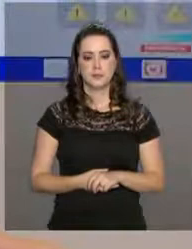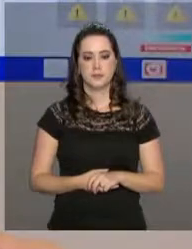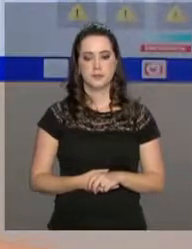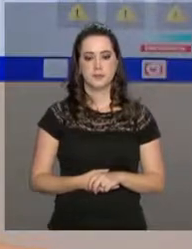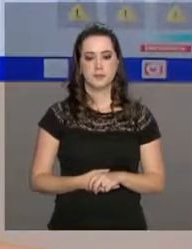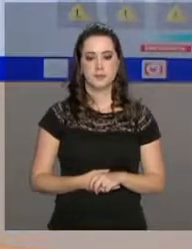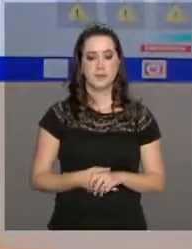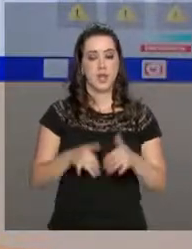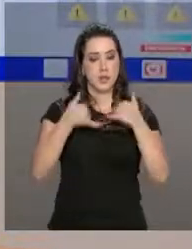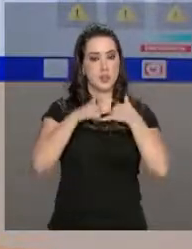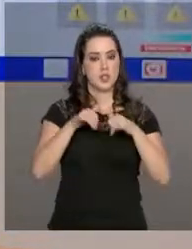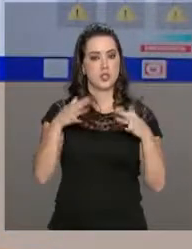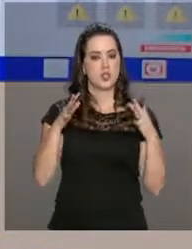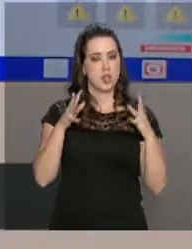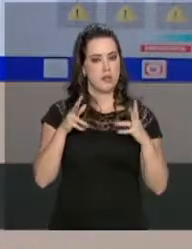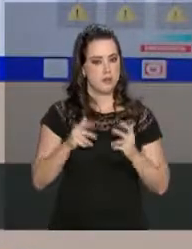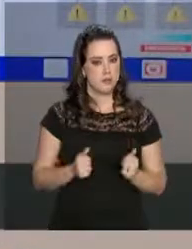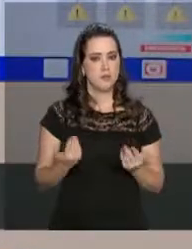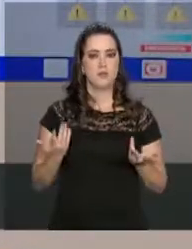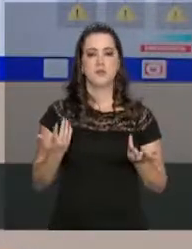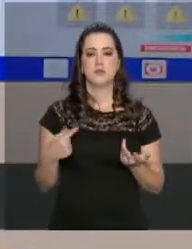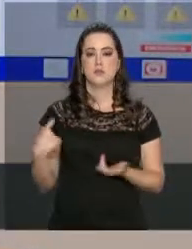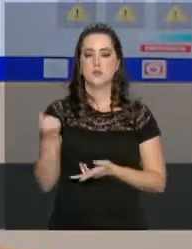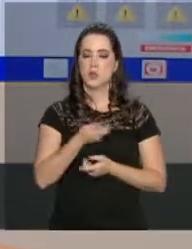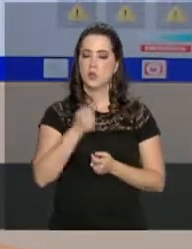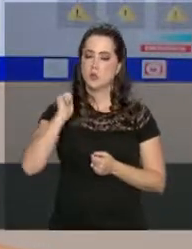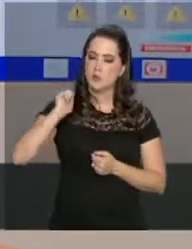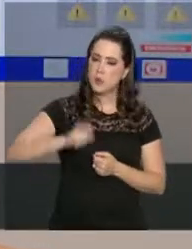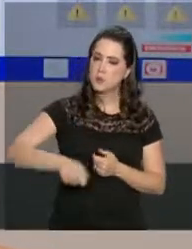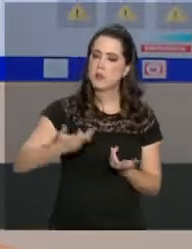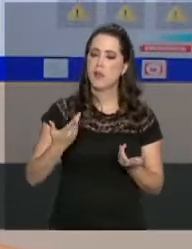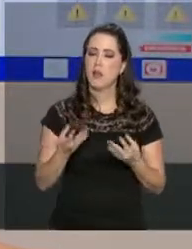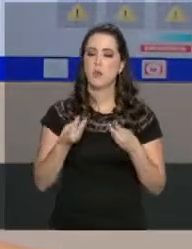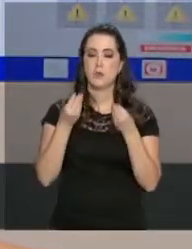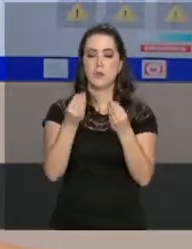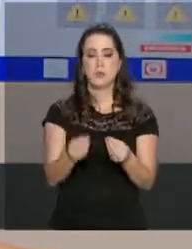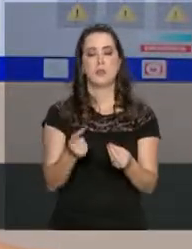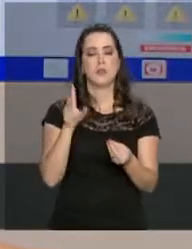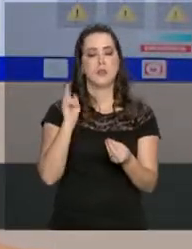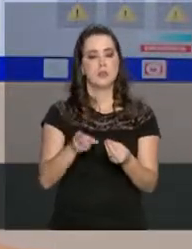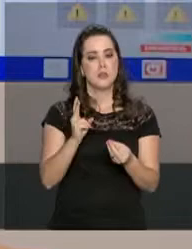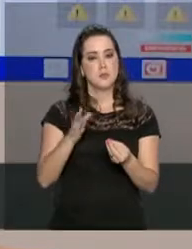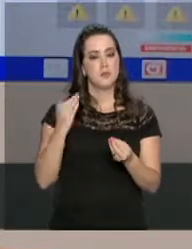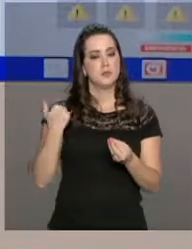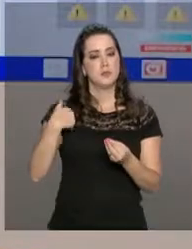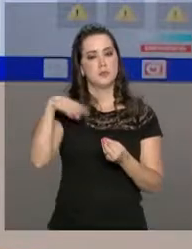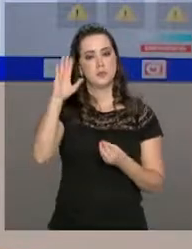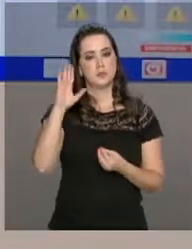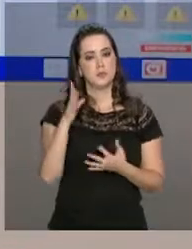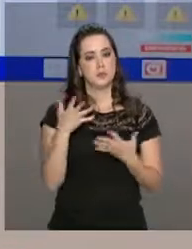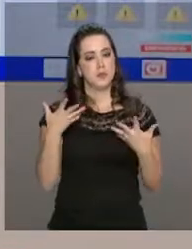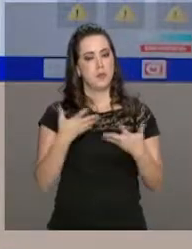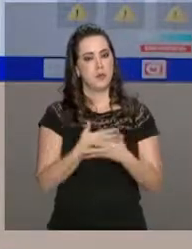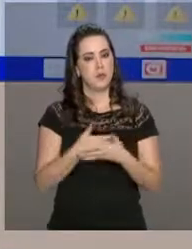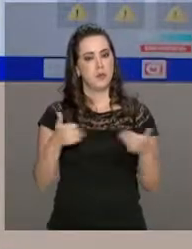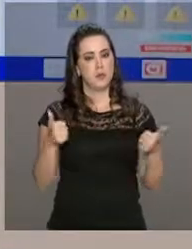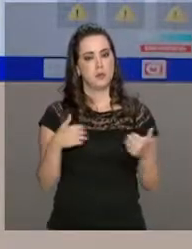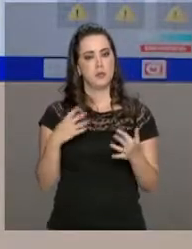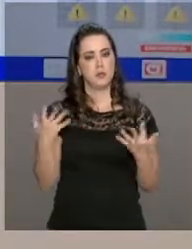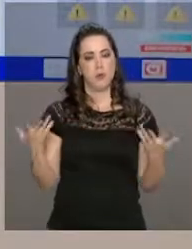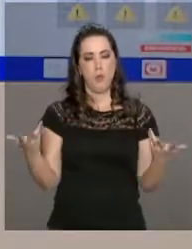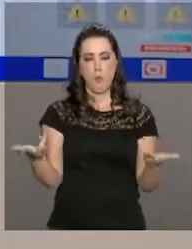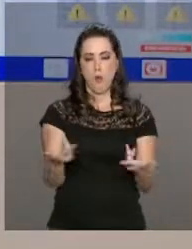é uma energia limpa para que nós possamos garantir cada vez mais a melhoria da qualidade do nosso